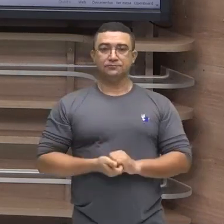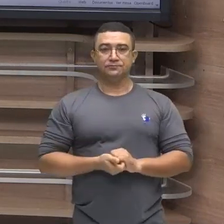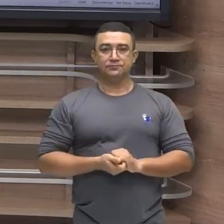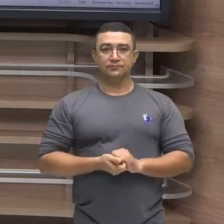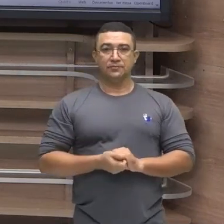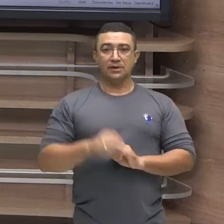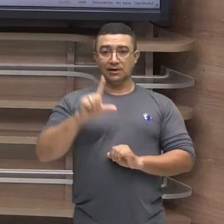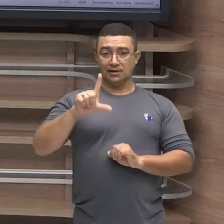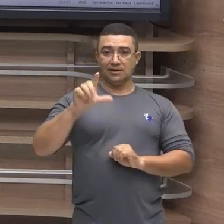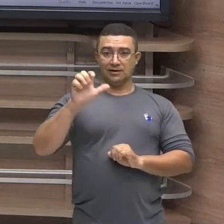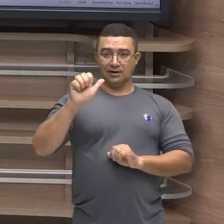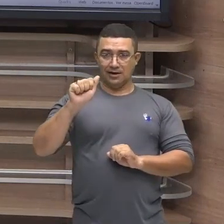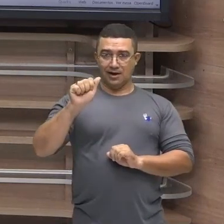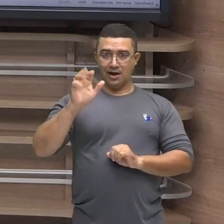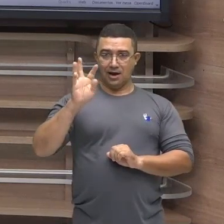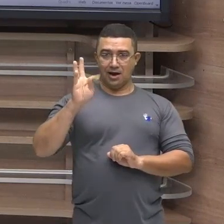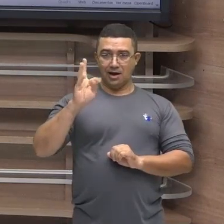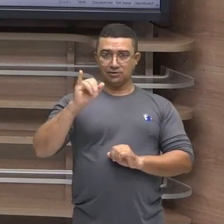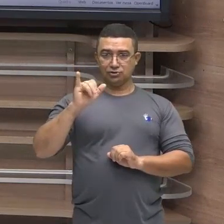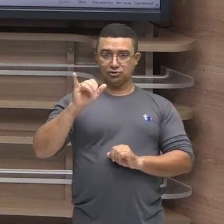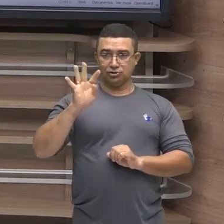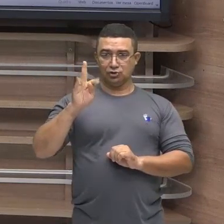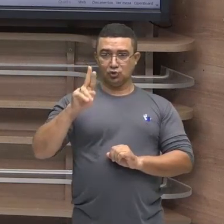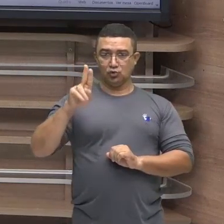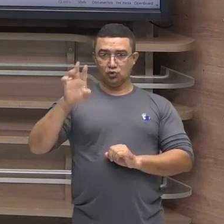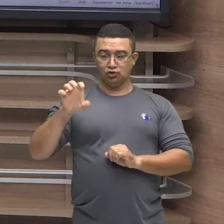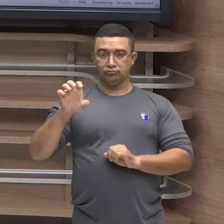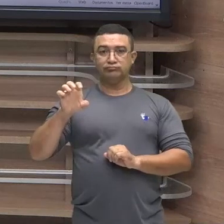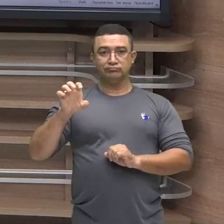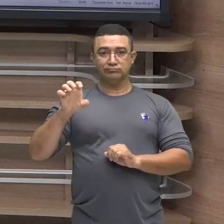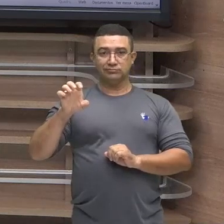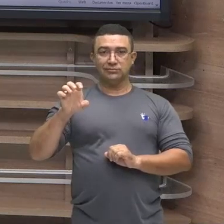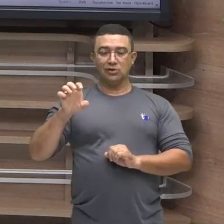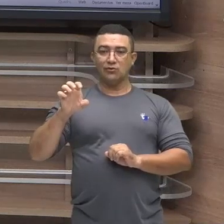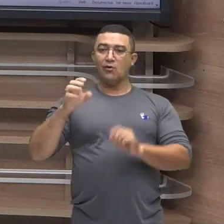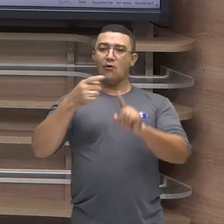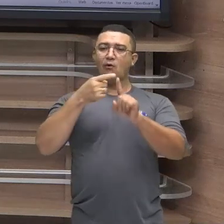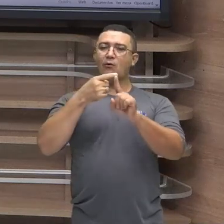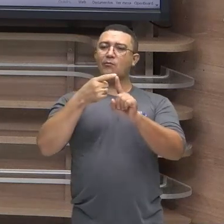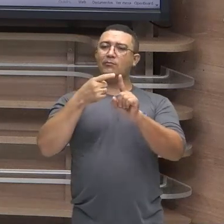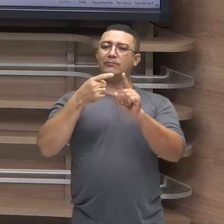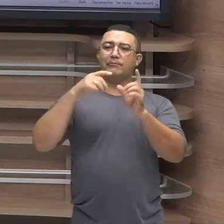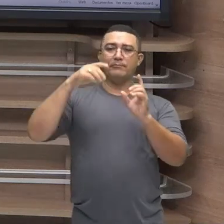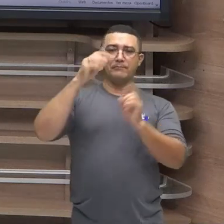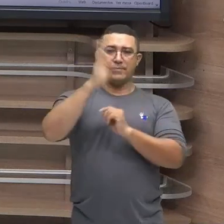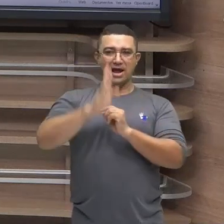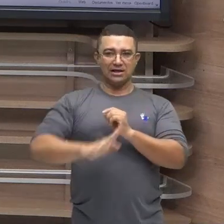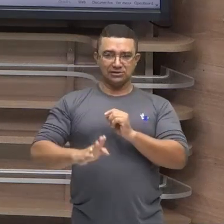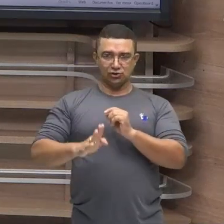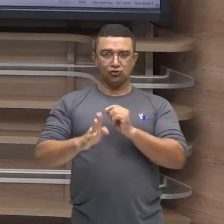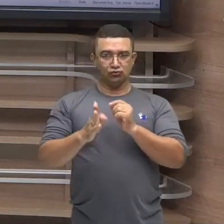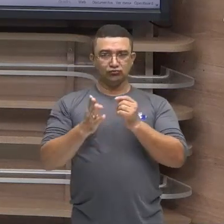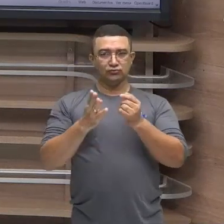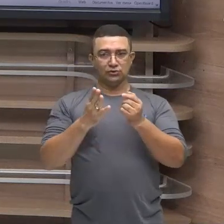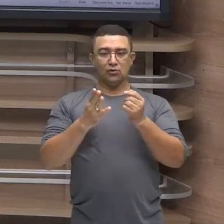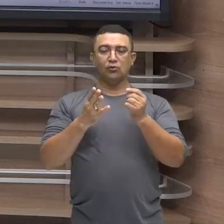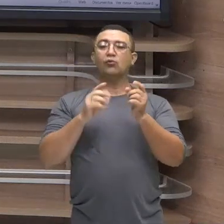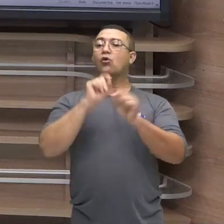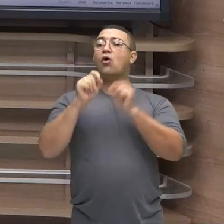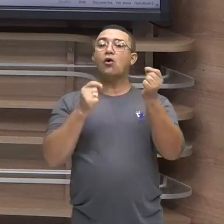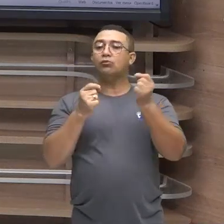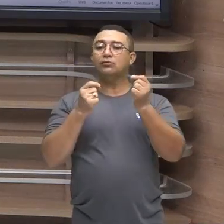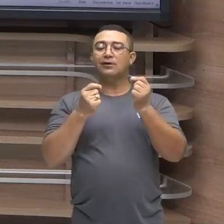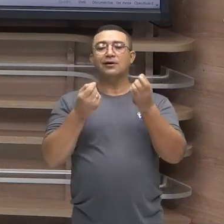latitude, a gente tem aí o nosso território, né, do Brasil, a gente tem a maior parte do território brasileiro inserido no hemisfério sul, né, em uma